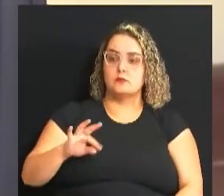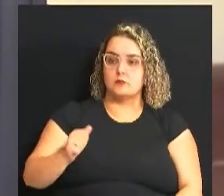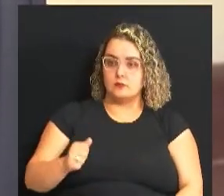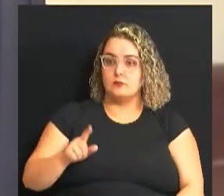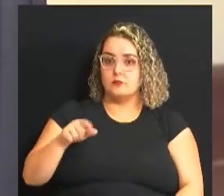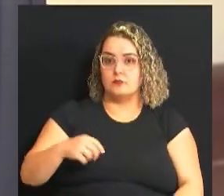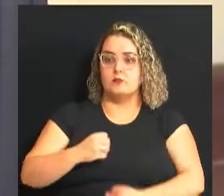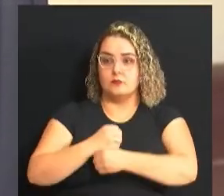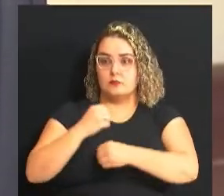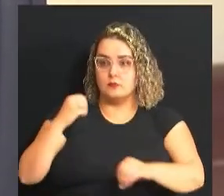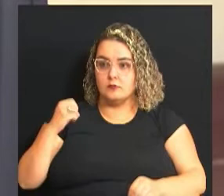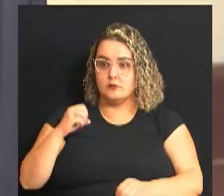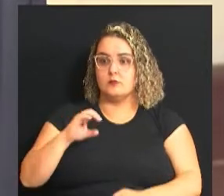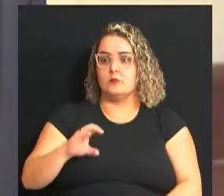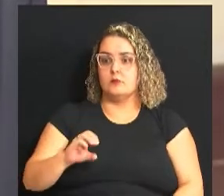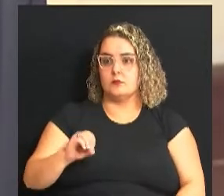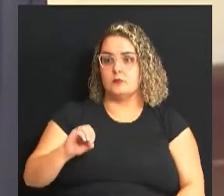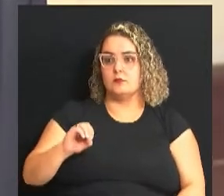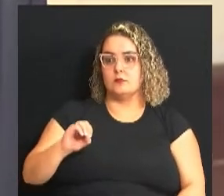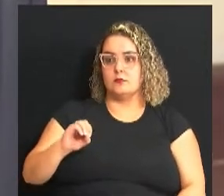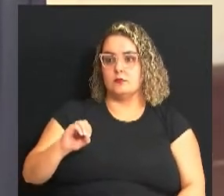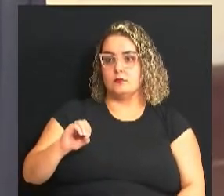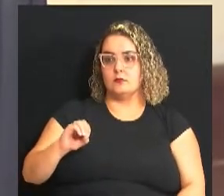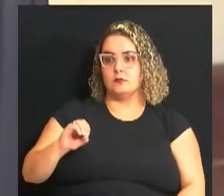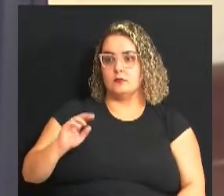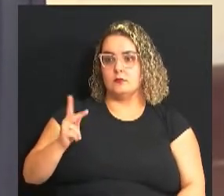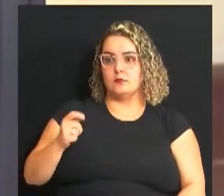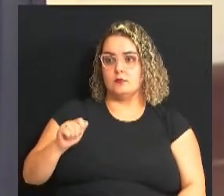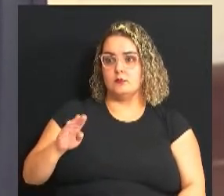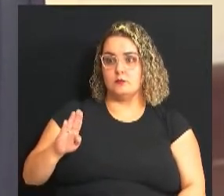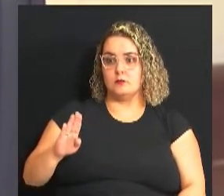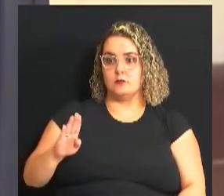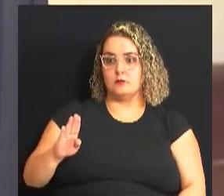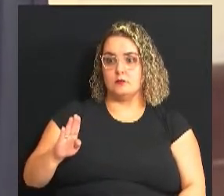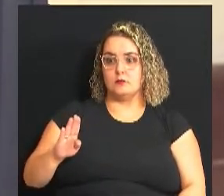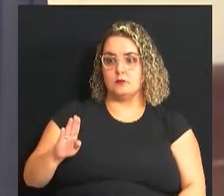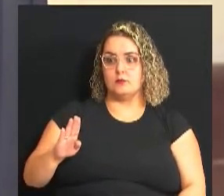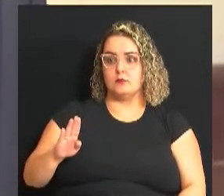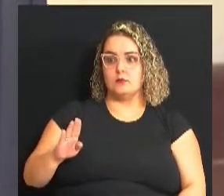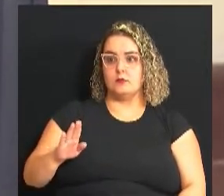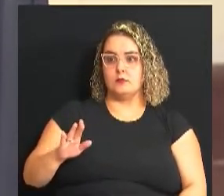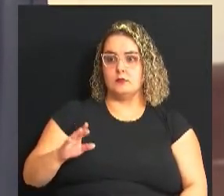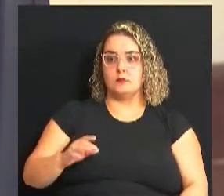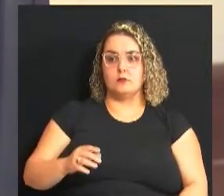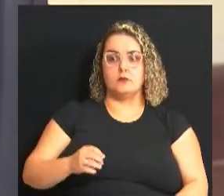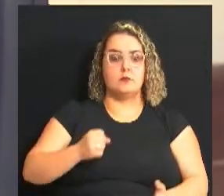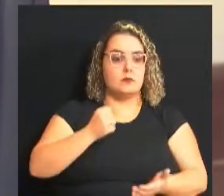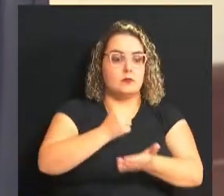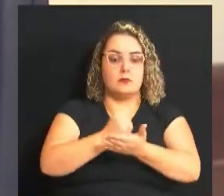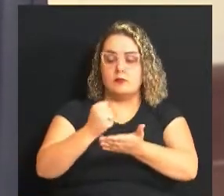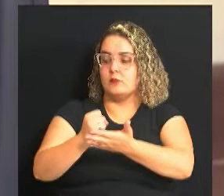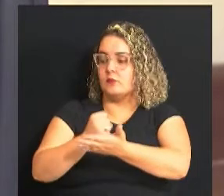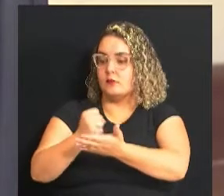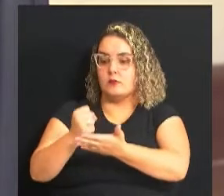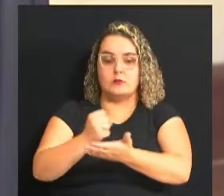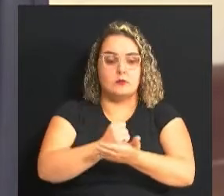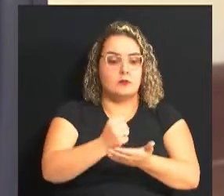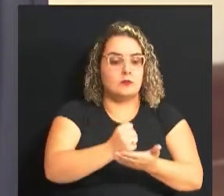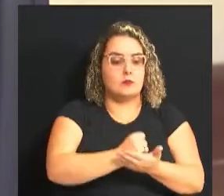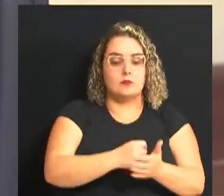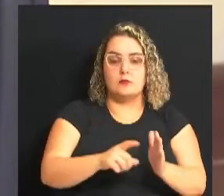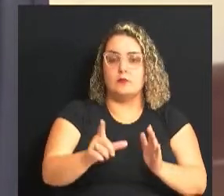lá na Coab, né, ele costuma, olha, eu contrato todos os laudos possíveis para dizer que aquela